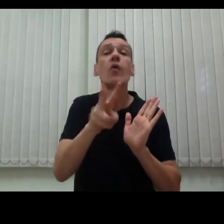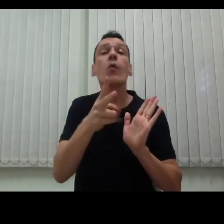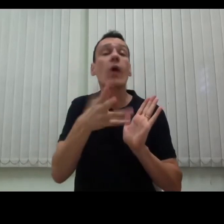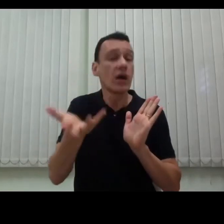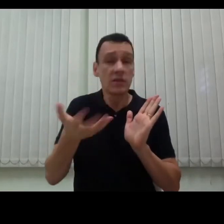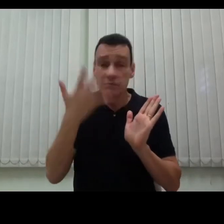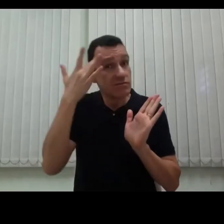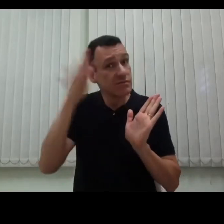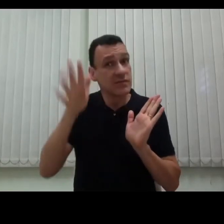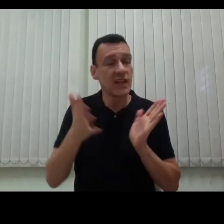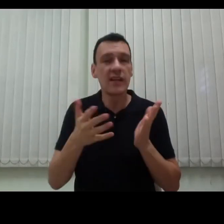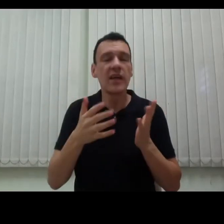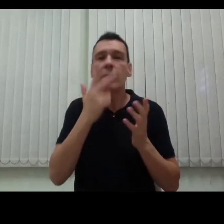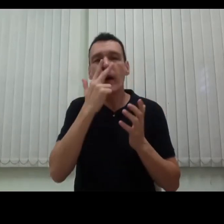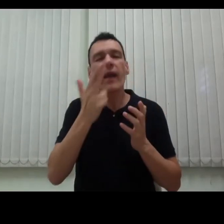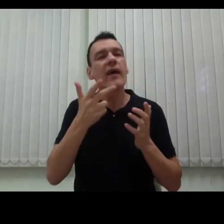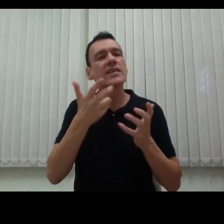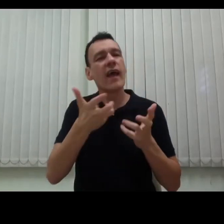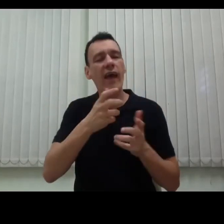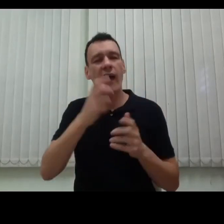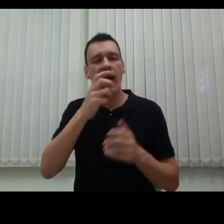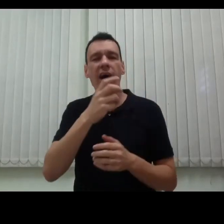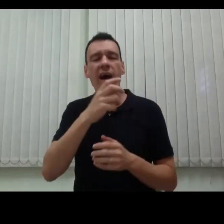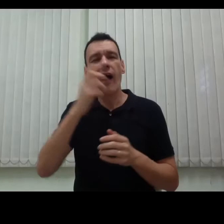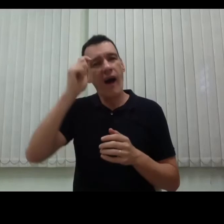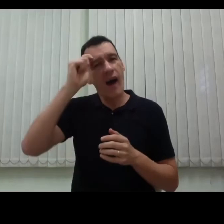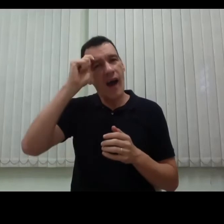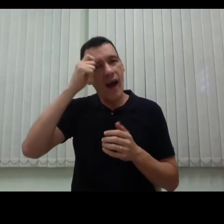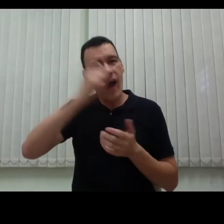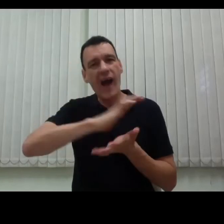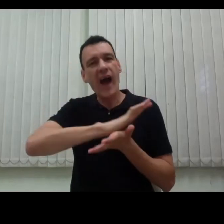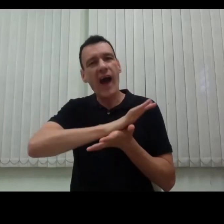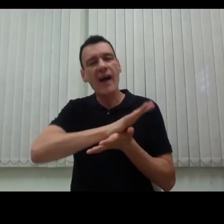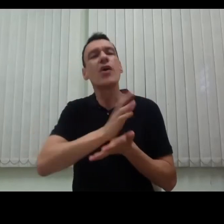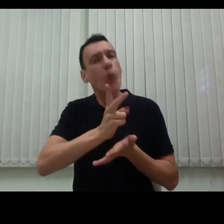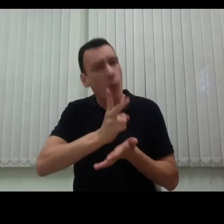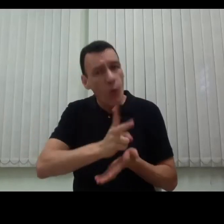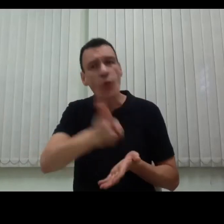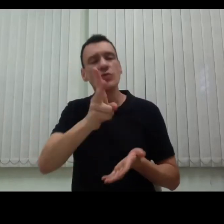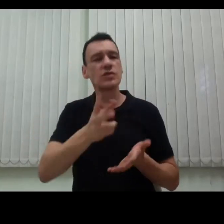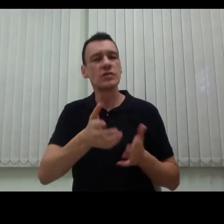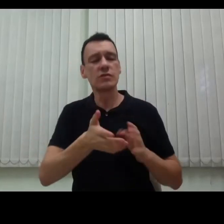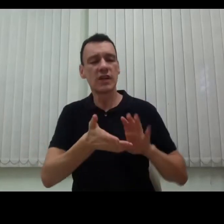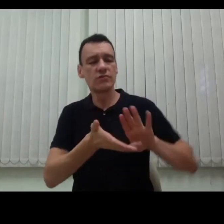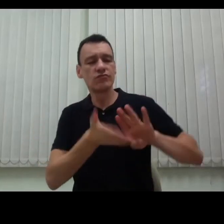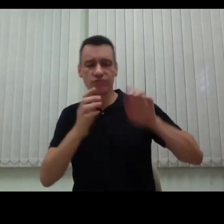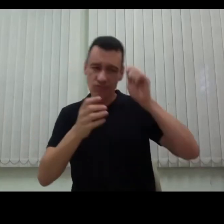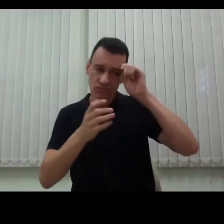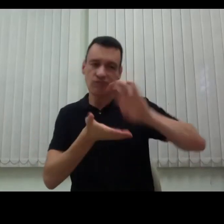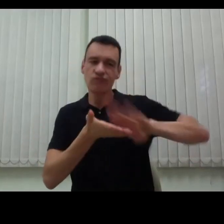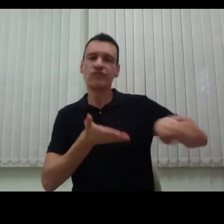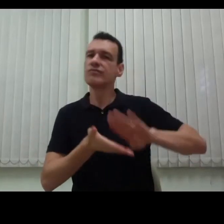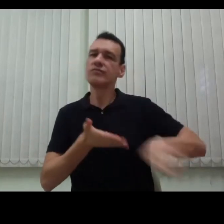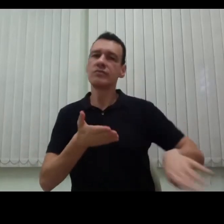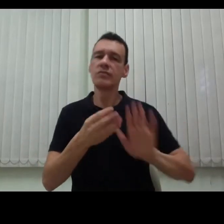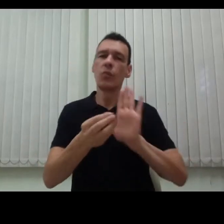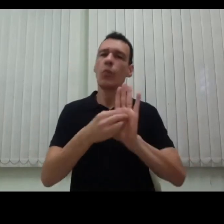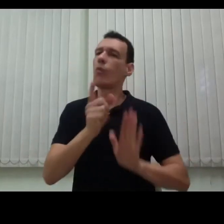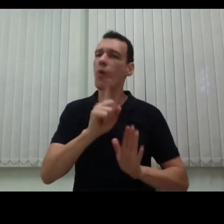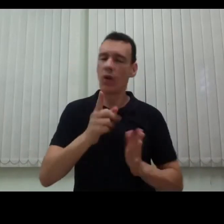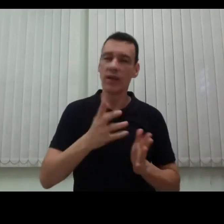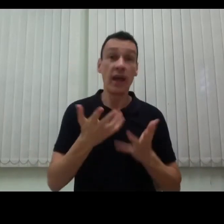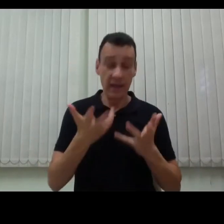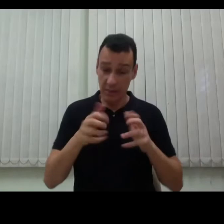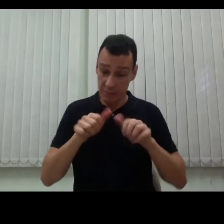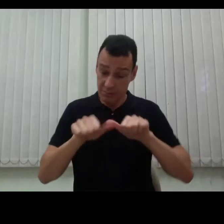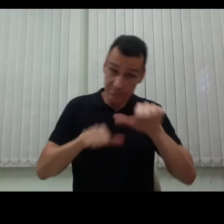identificar essa escassez, né, e se propor a transformar, exige um investimento grande